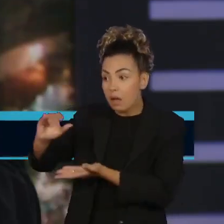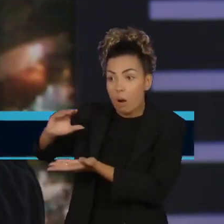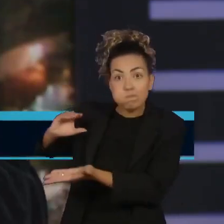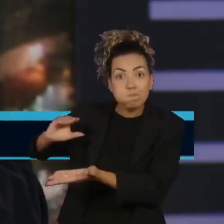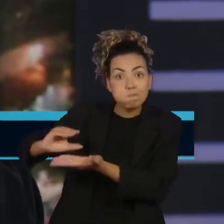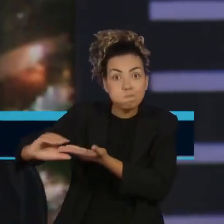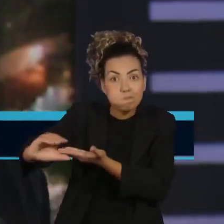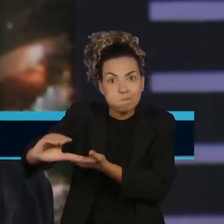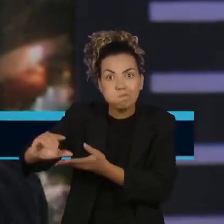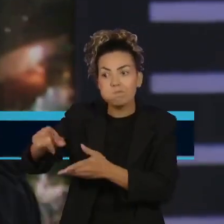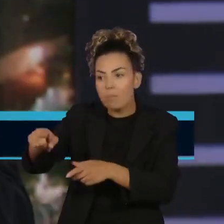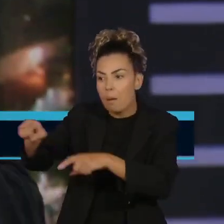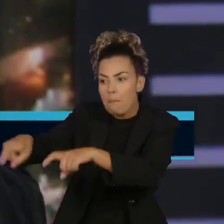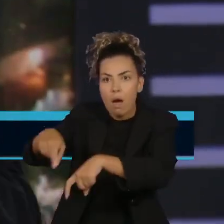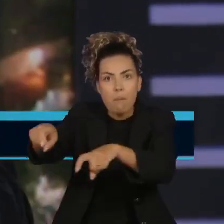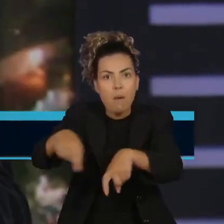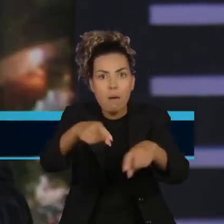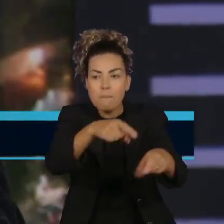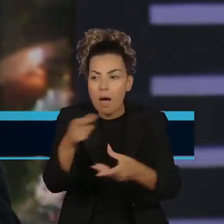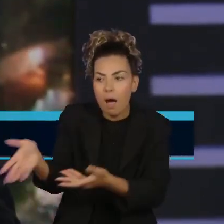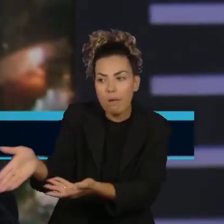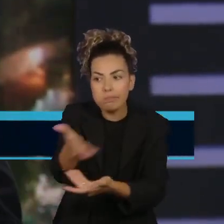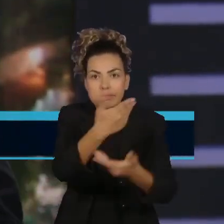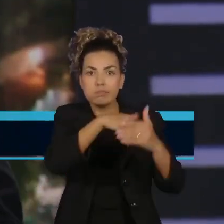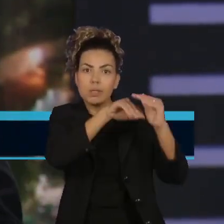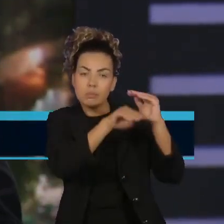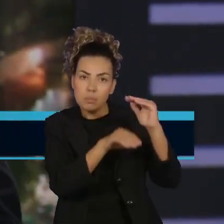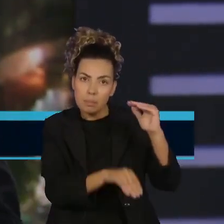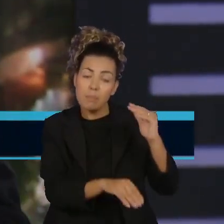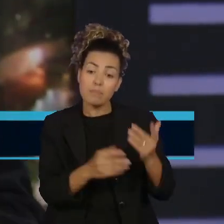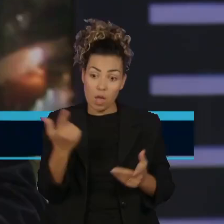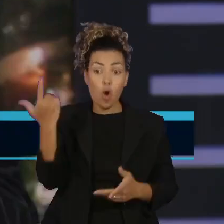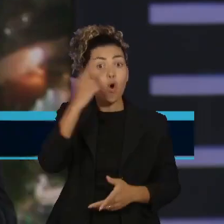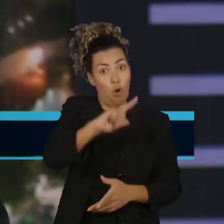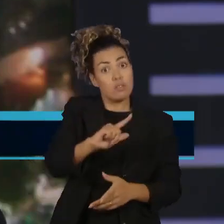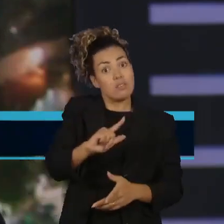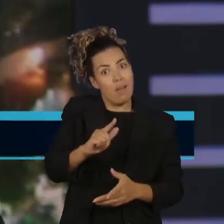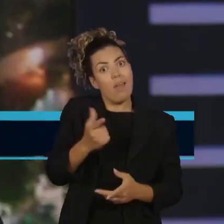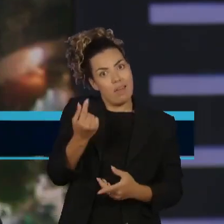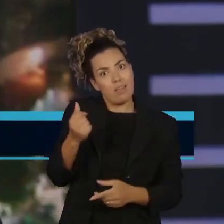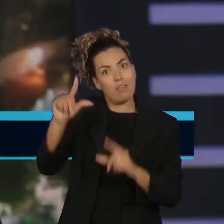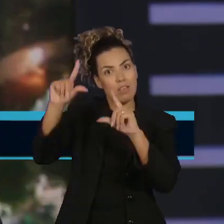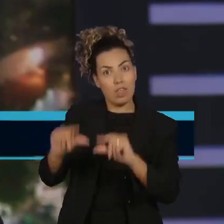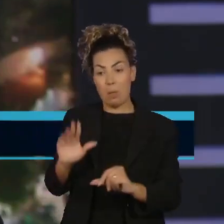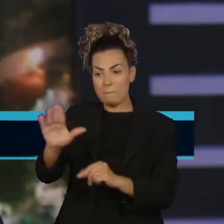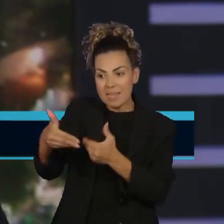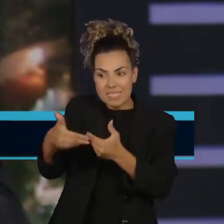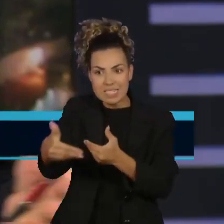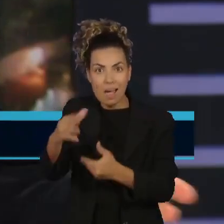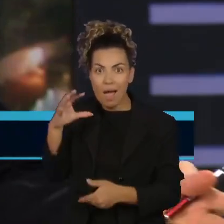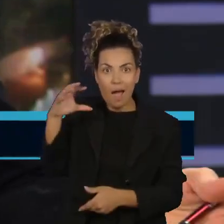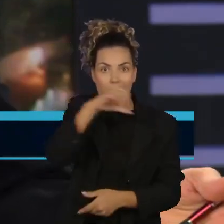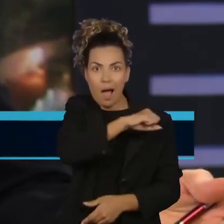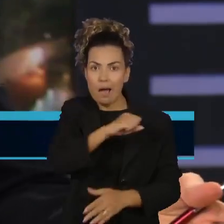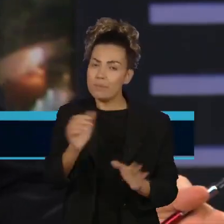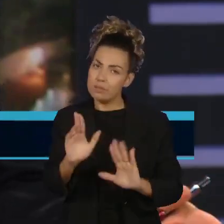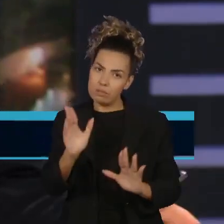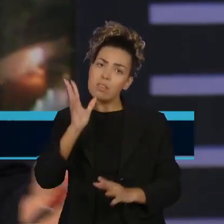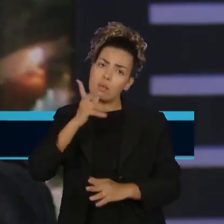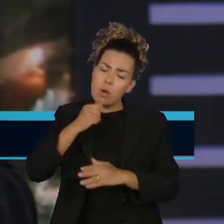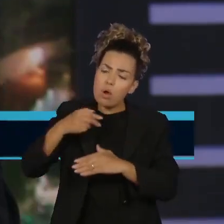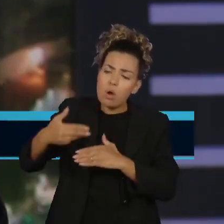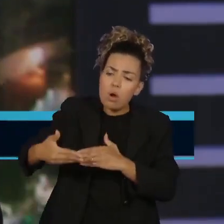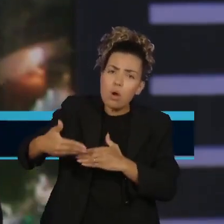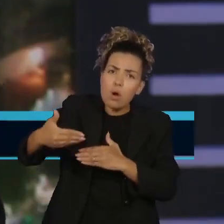um resultado de médio prazo. A questão, né, você não consegue mudar a estrutura produtiva do país, migrar de